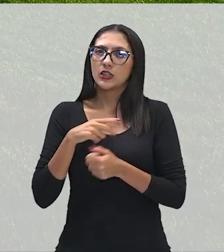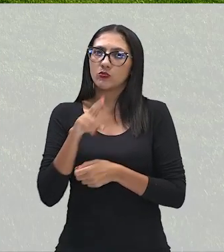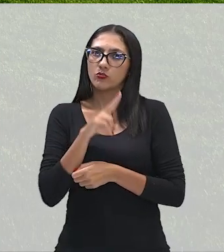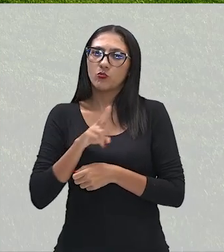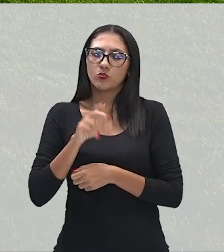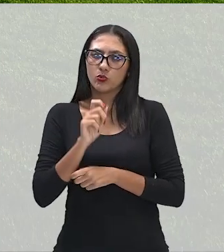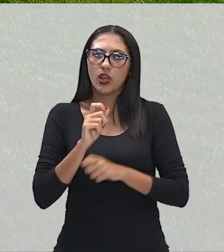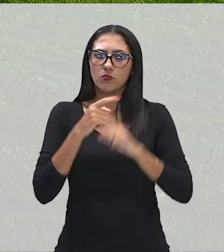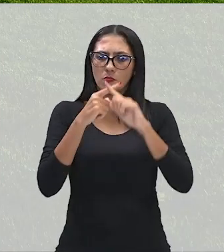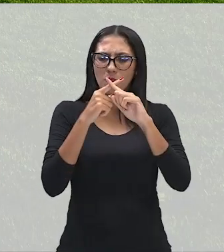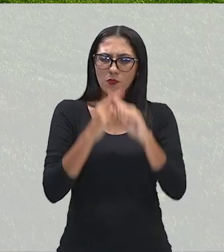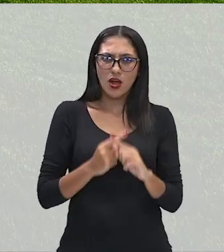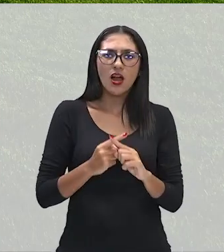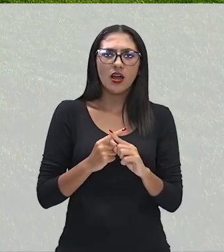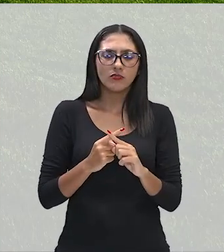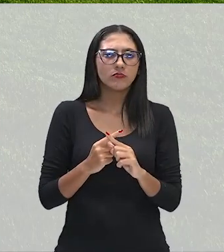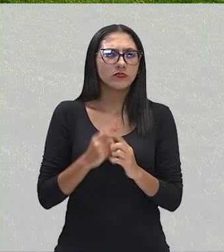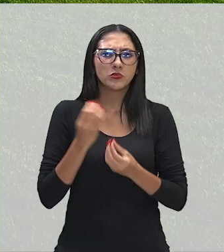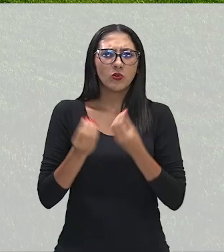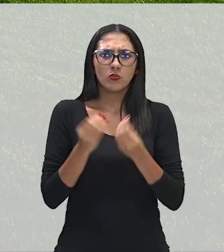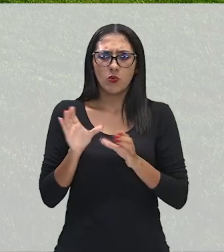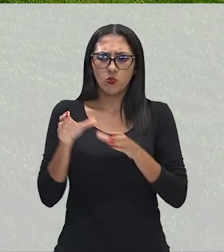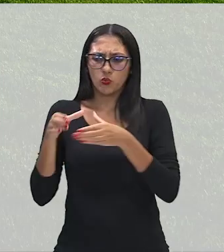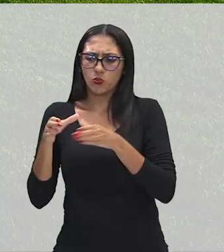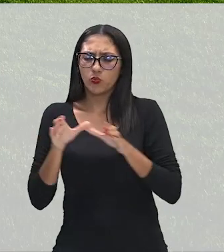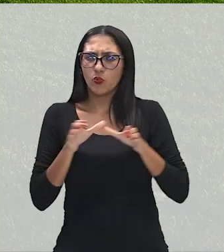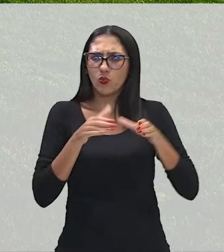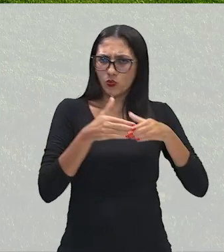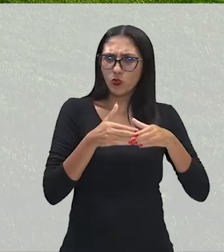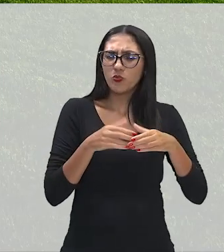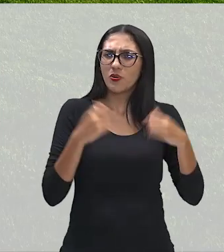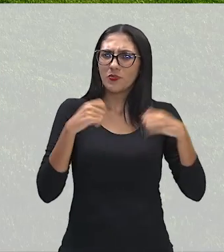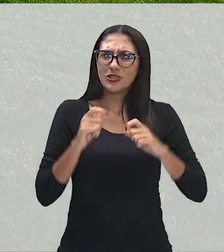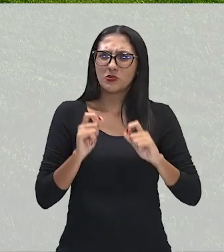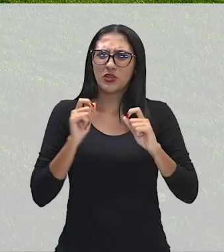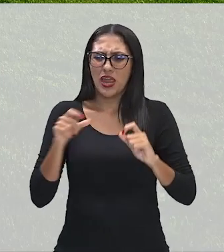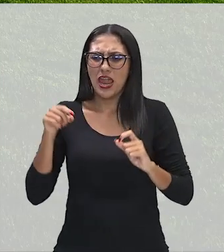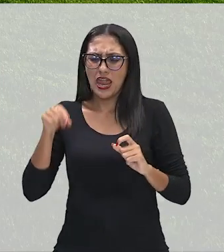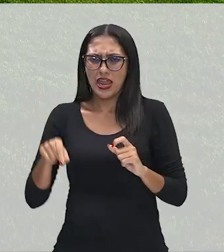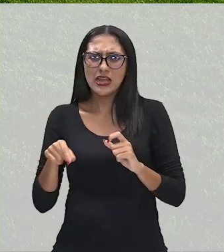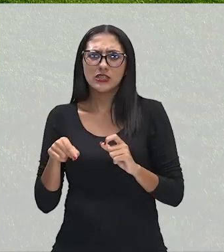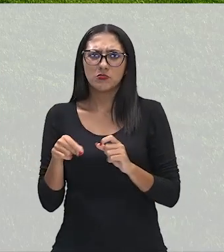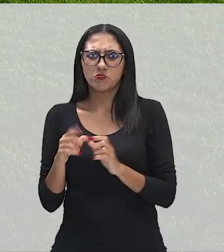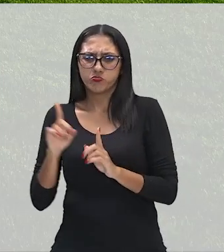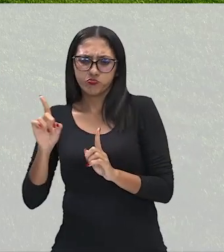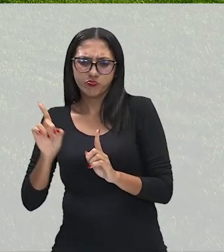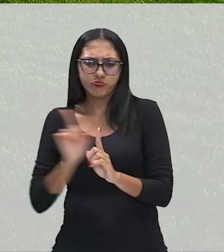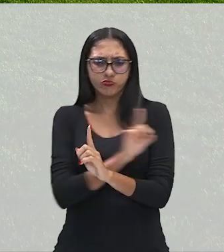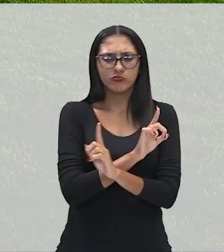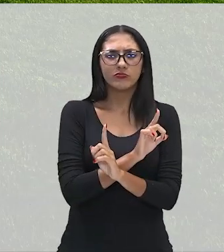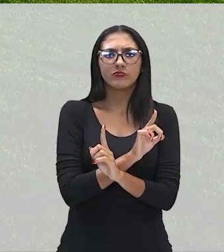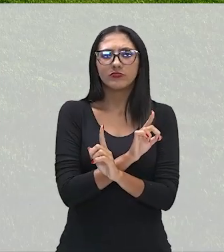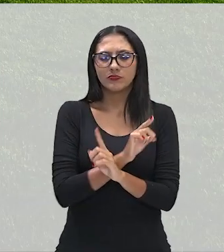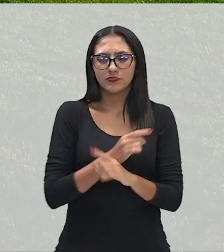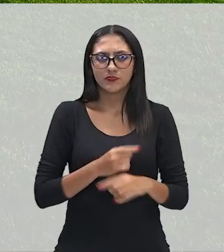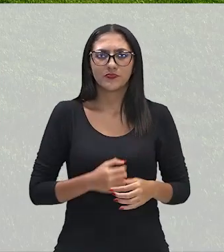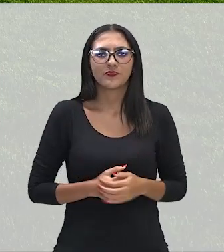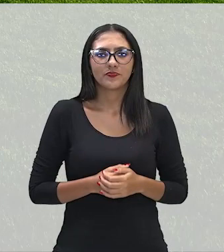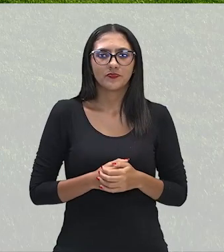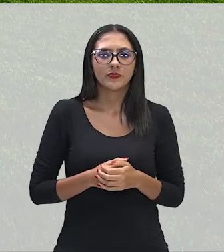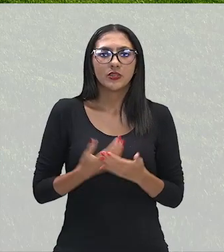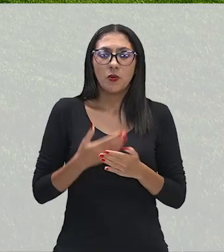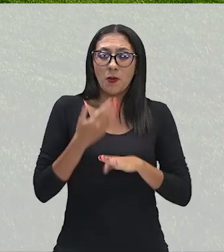tem como objetivo ultrapassar o campo adversário para chegar numa meta, né? E a prática desse esporte exige